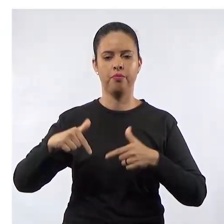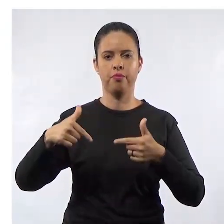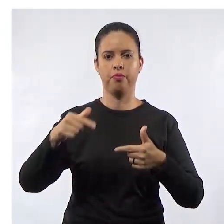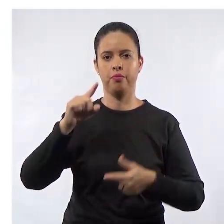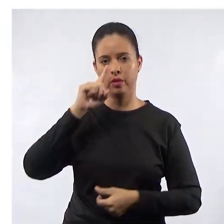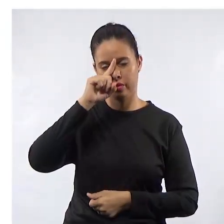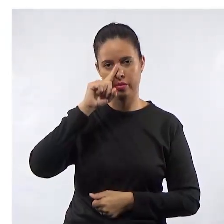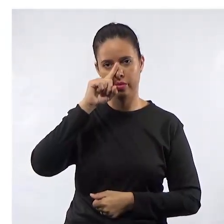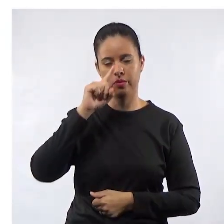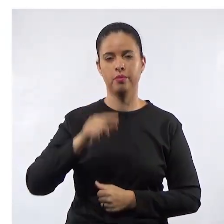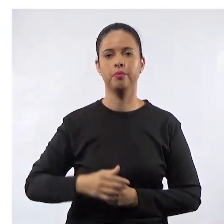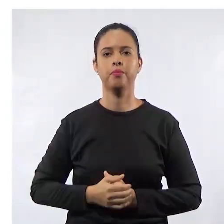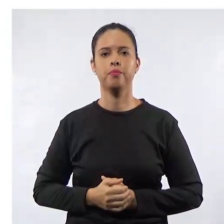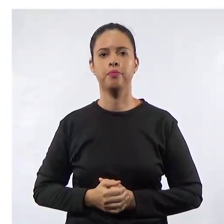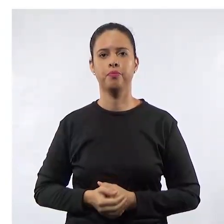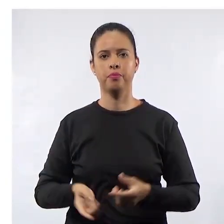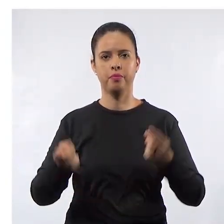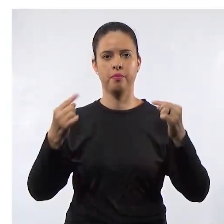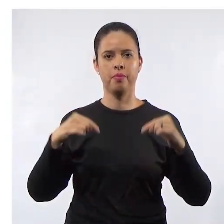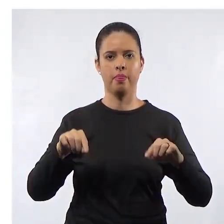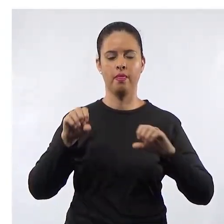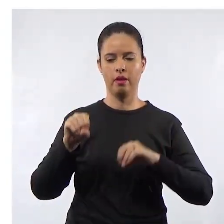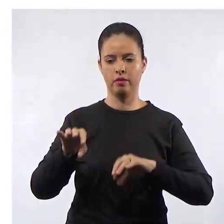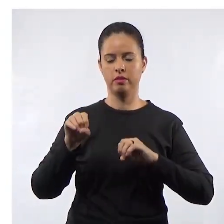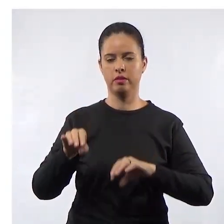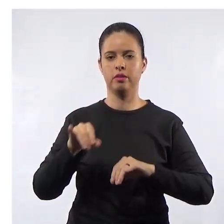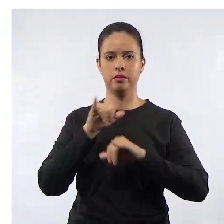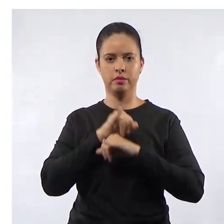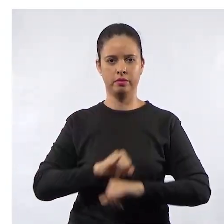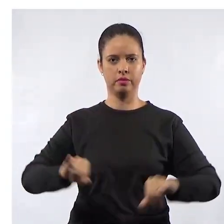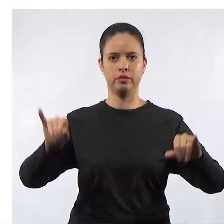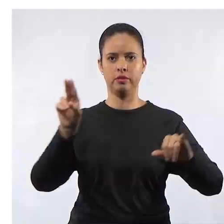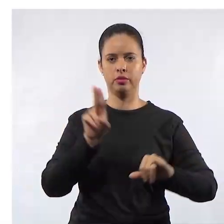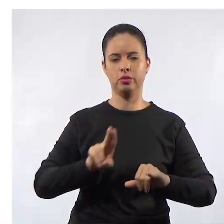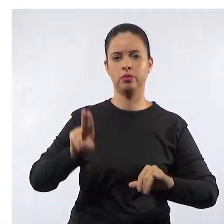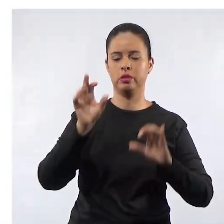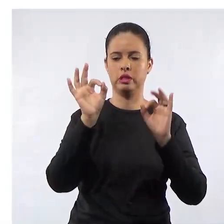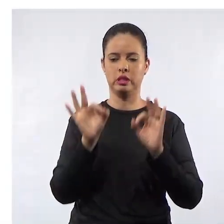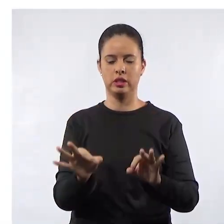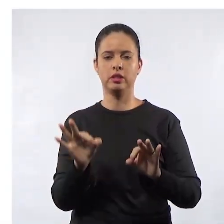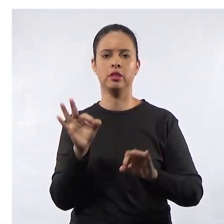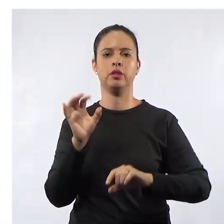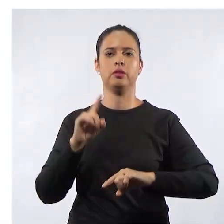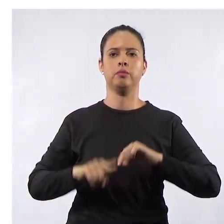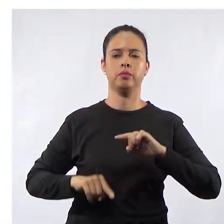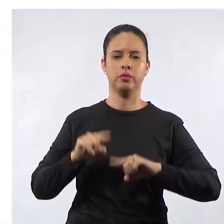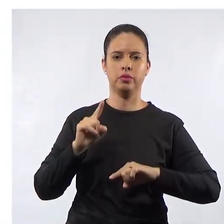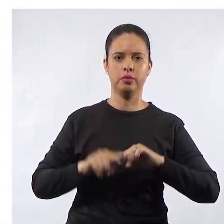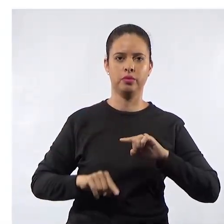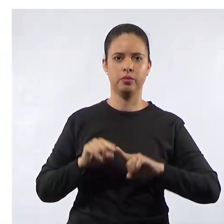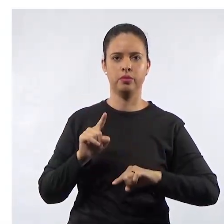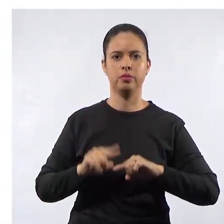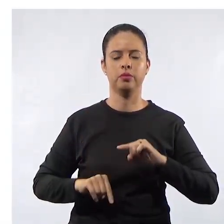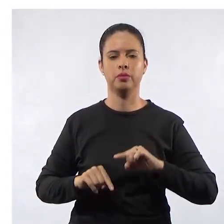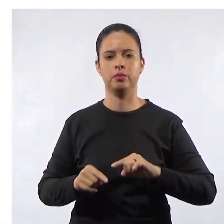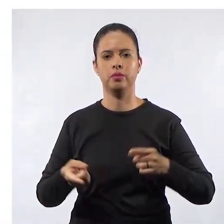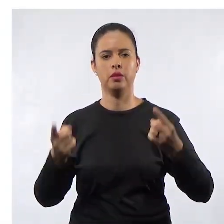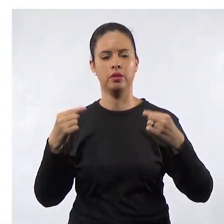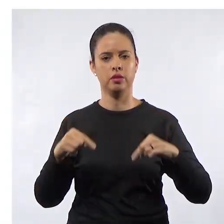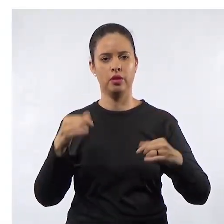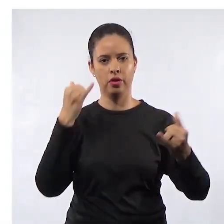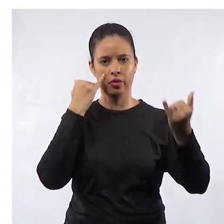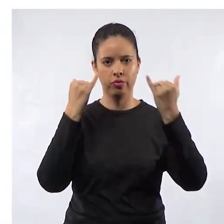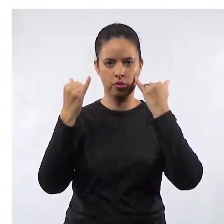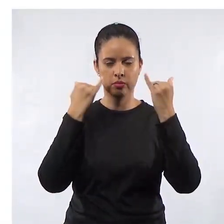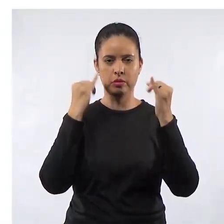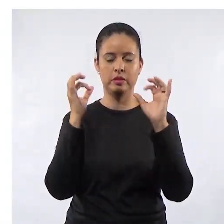ou nocivos. Temos a educação e divulgação sobre o consumo adequado dos produtos.